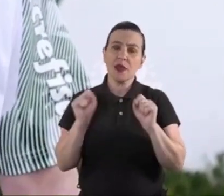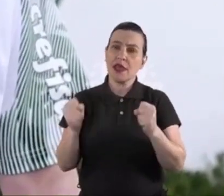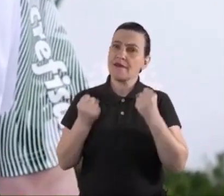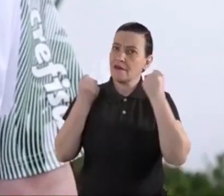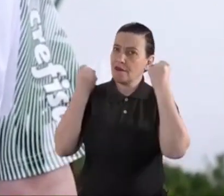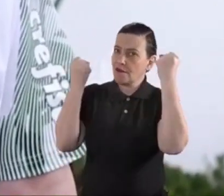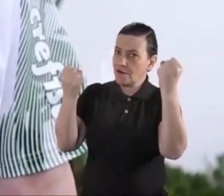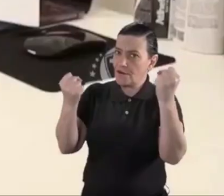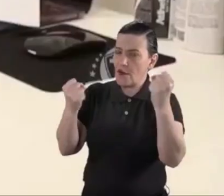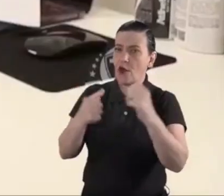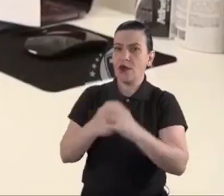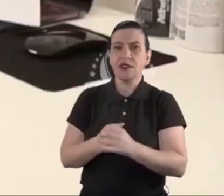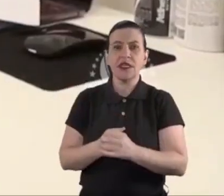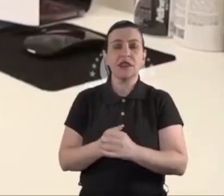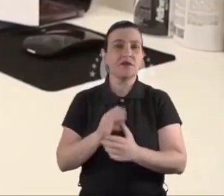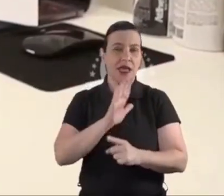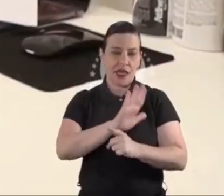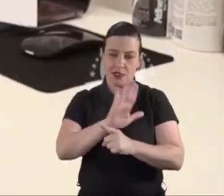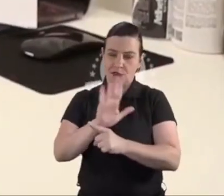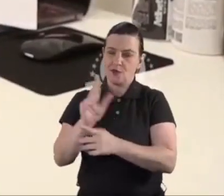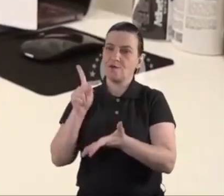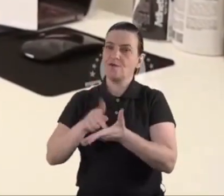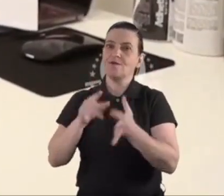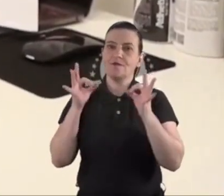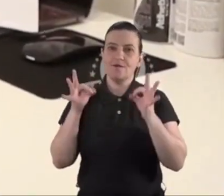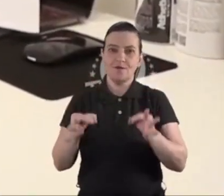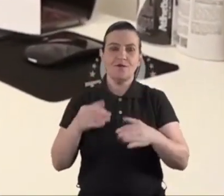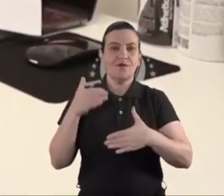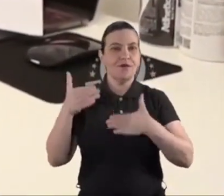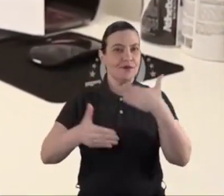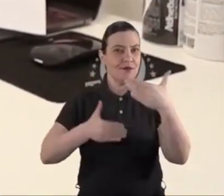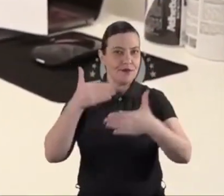força, a potência. Isso ajuda bastante ali no